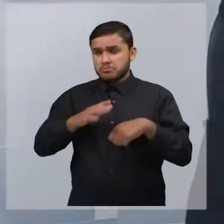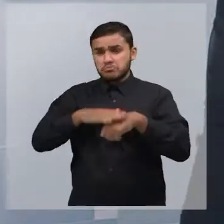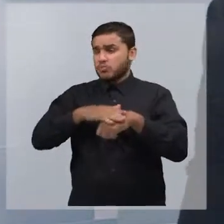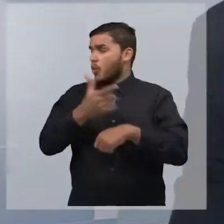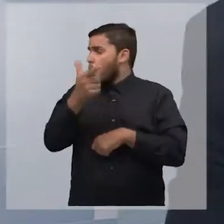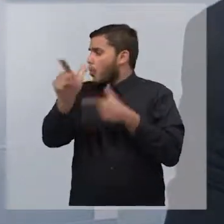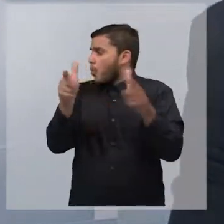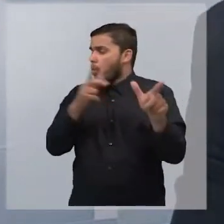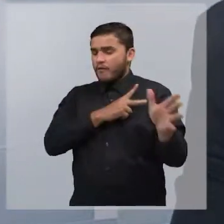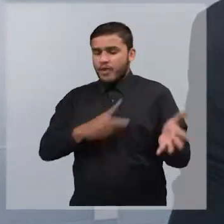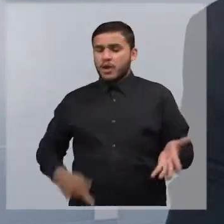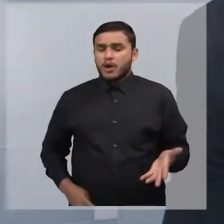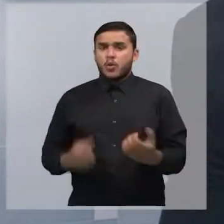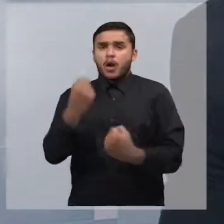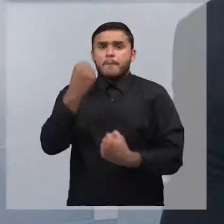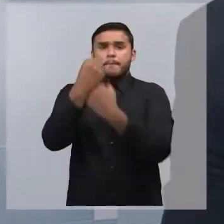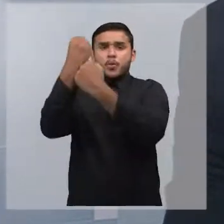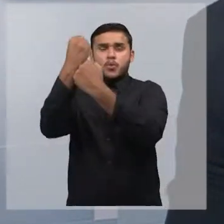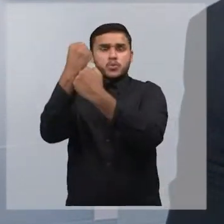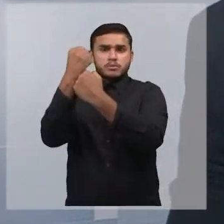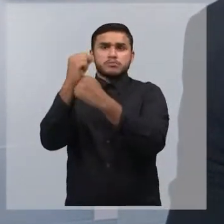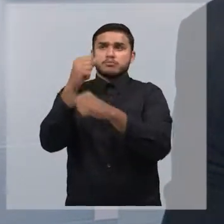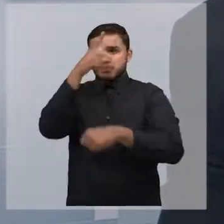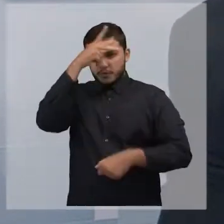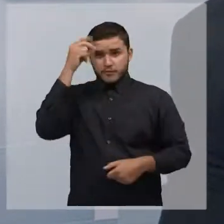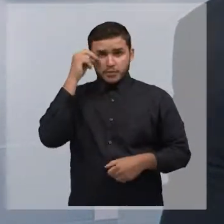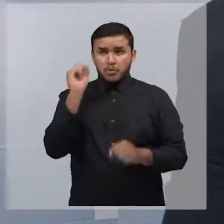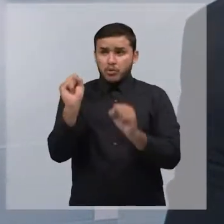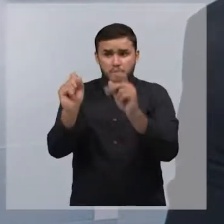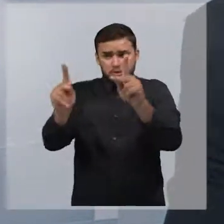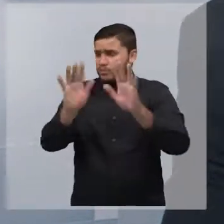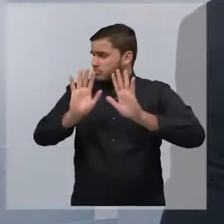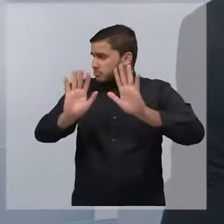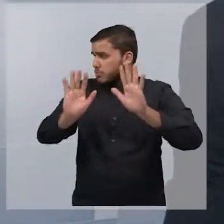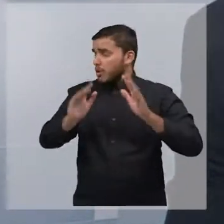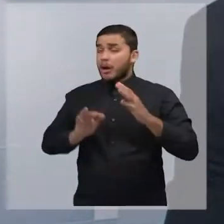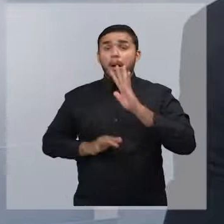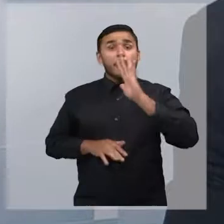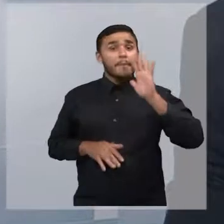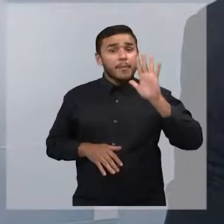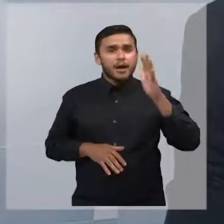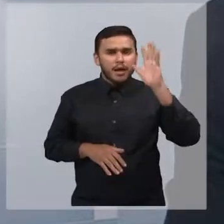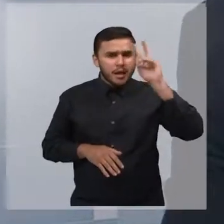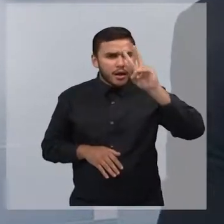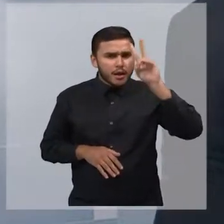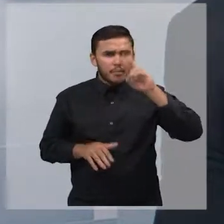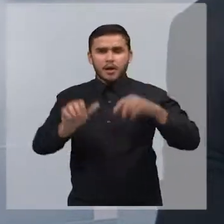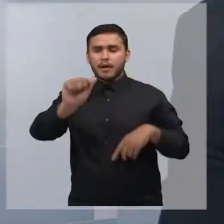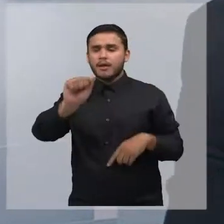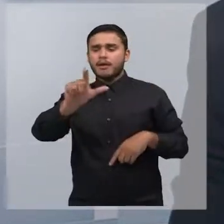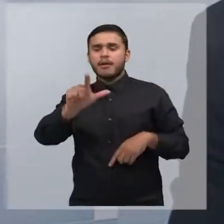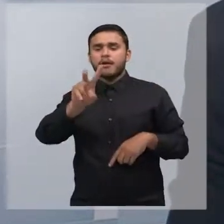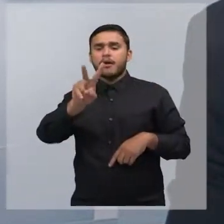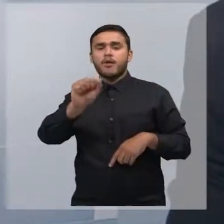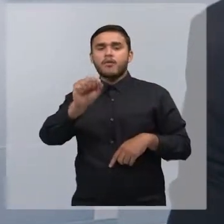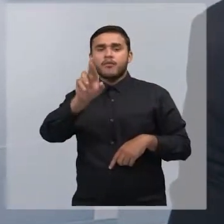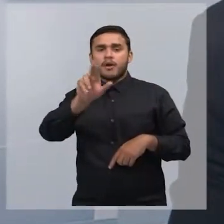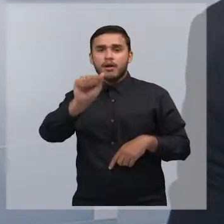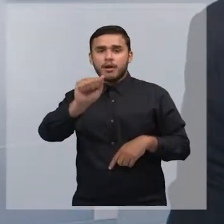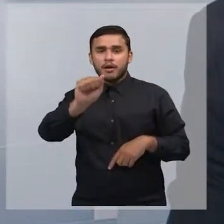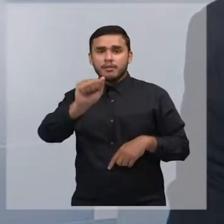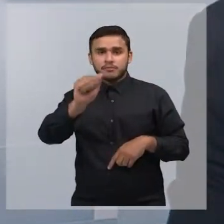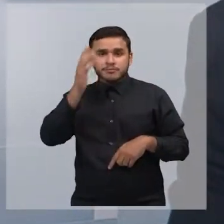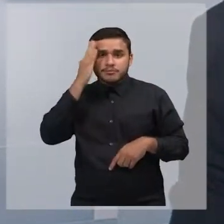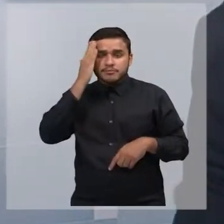são da base aliada, mas eu fico me lembrando, por exemplo, que alguém pode dizer que aquele debate do Alvará,